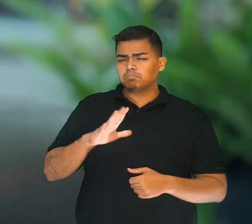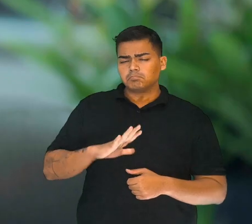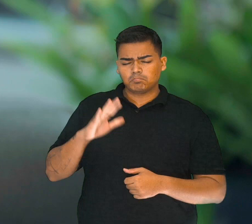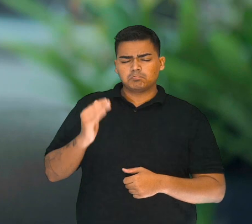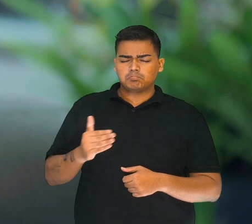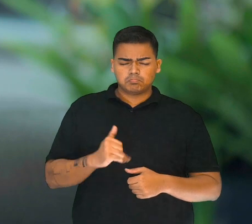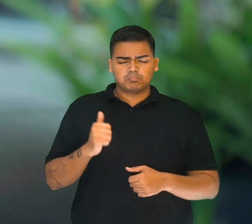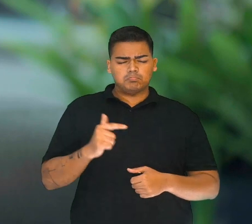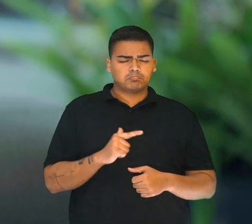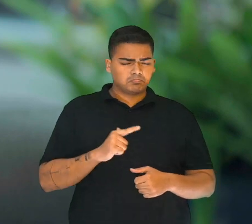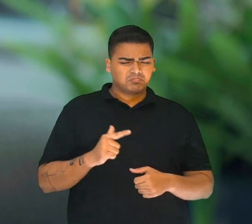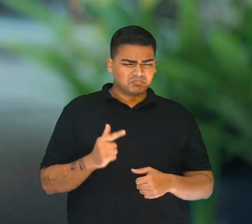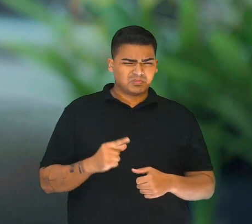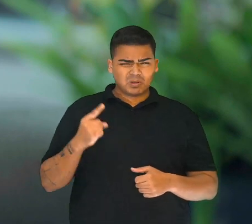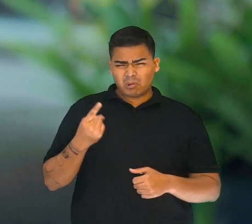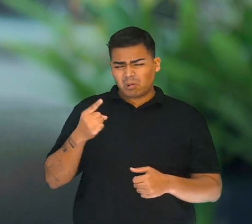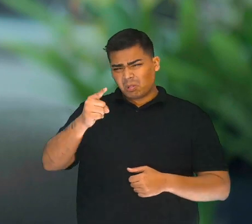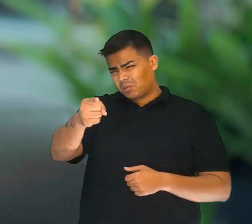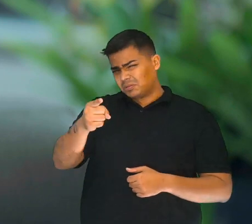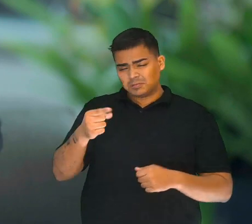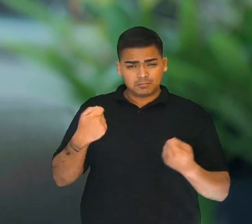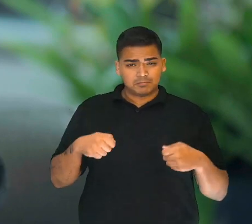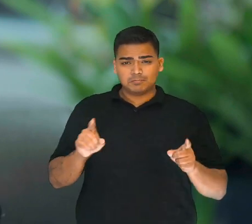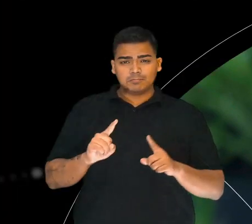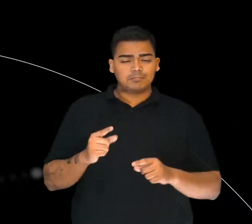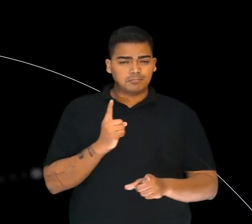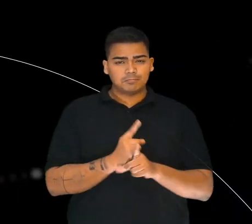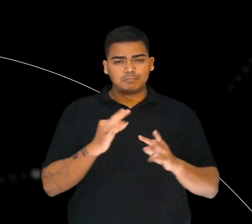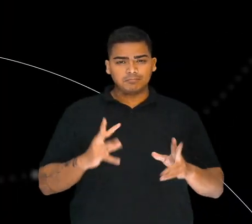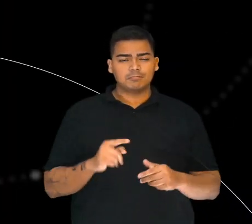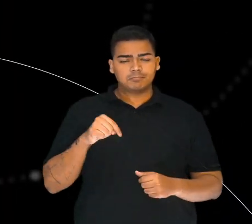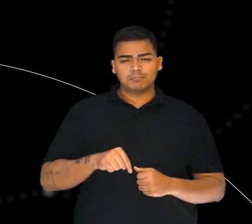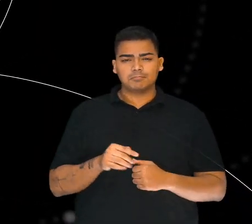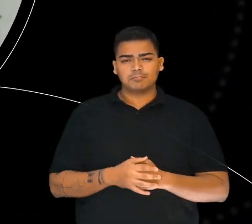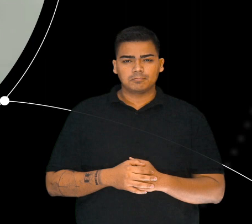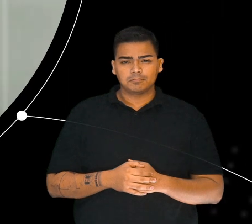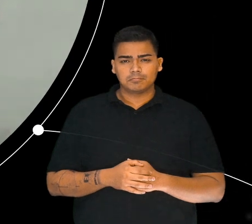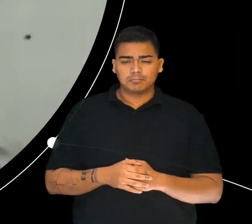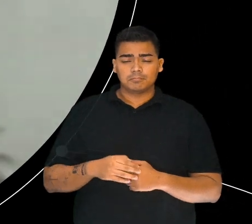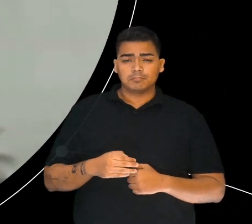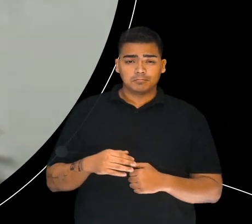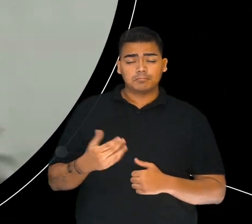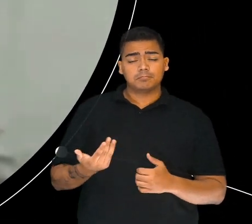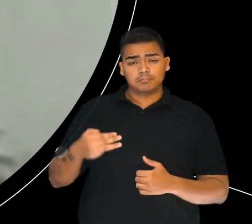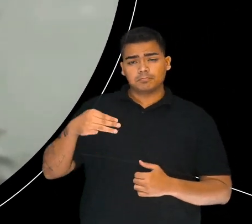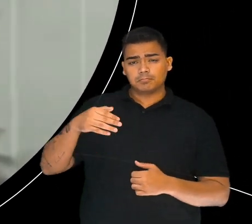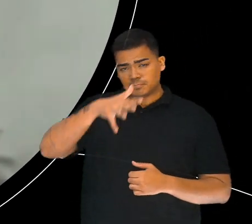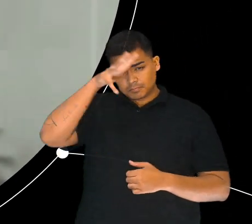internacionais. Você não precisa ir muito longe para buscar mercado. Você valida aqui. Vou resumir Manaus. Manaus era